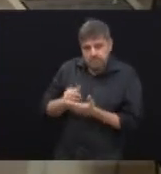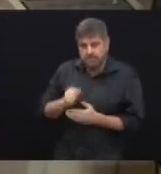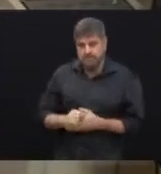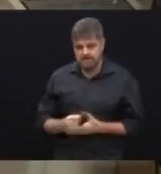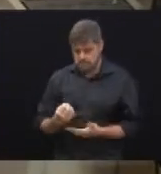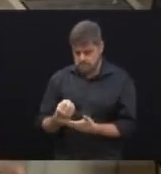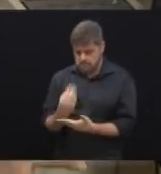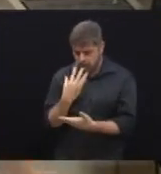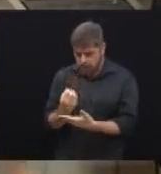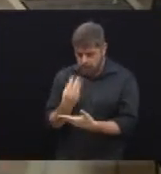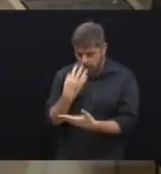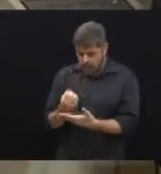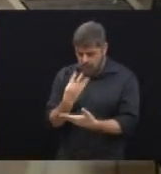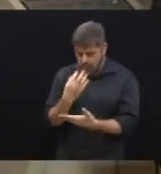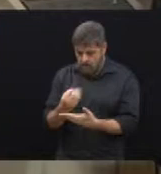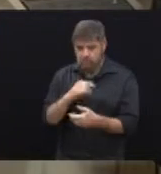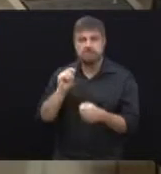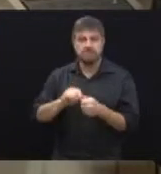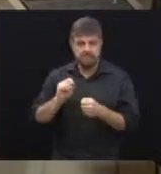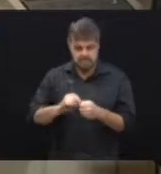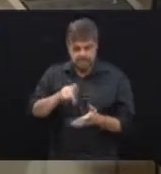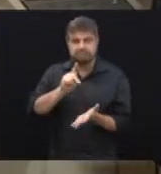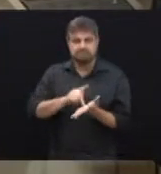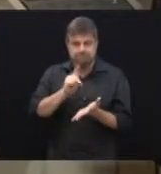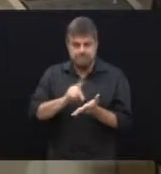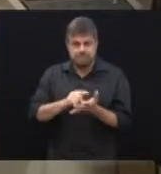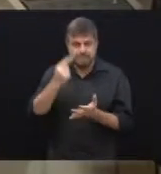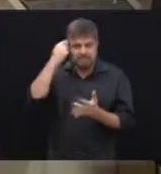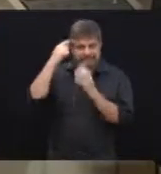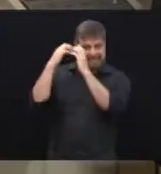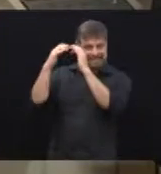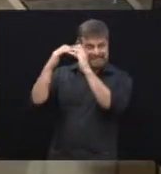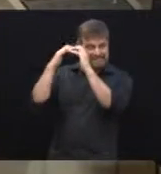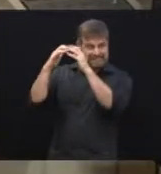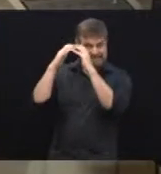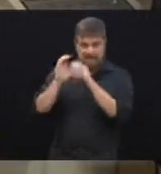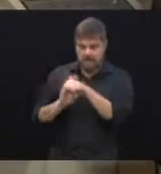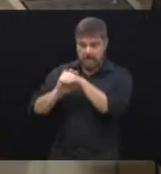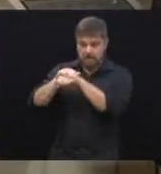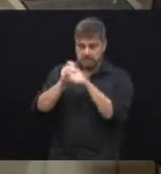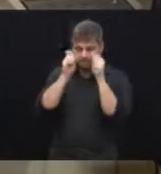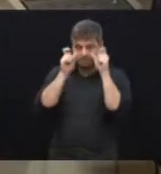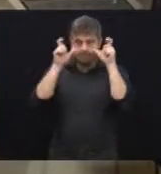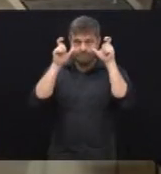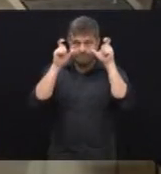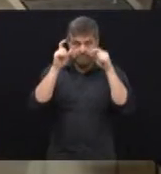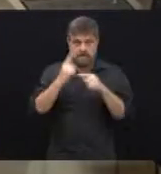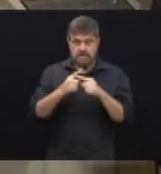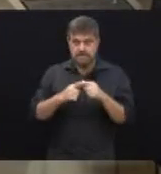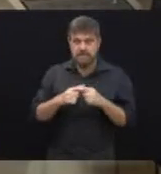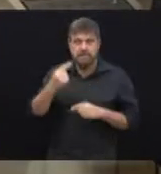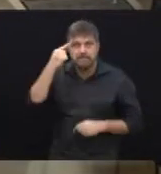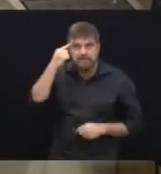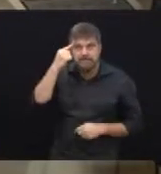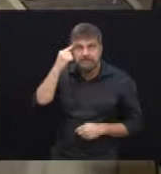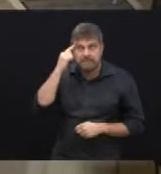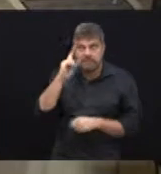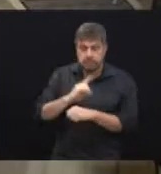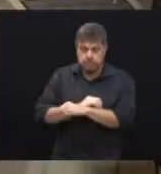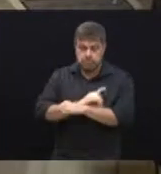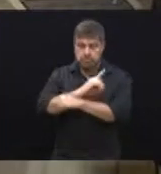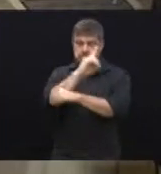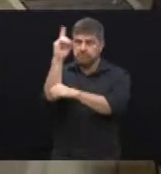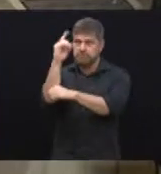mostrando que esse excesso de estímulo luminoso afeta realmente a produção de alguns hormônios durante a noite, porque ele computa para o cérebro que ainda é